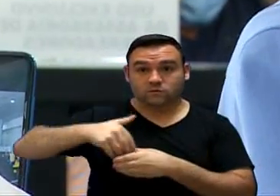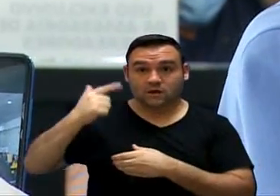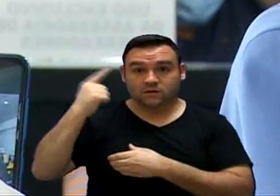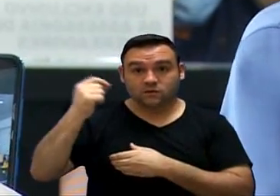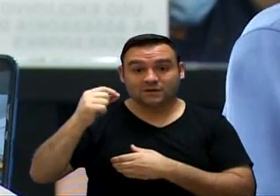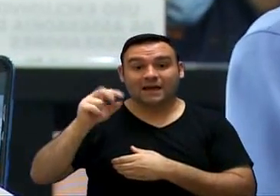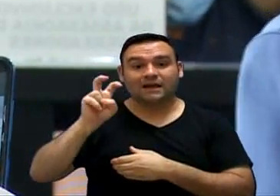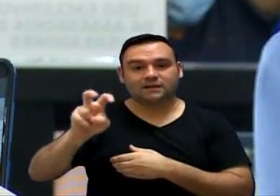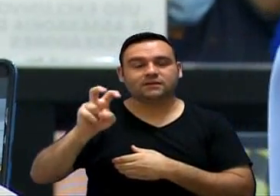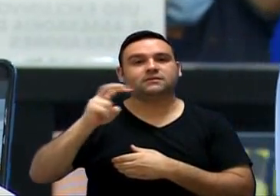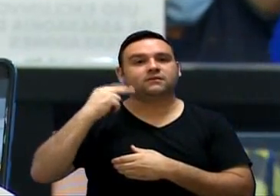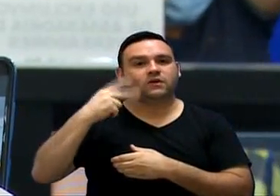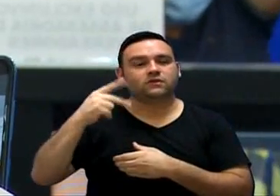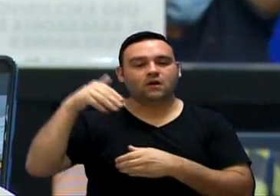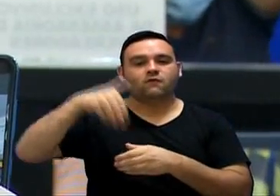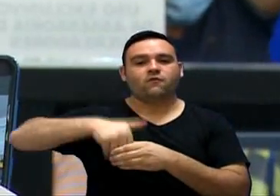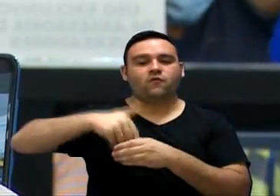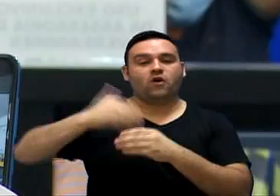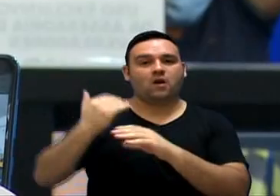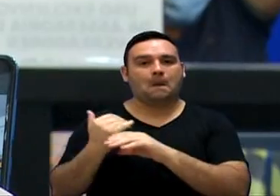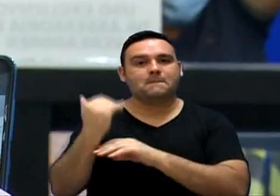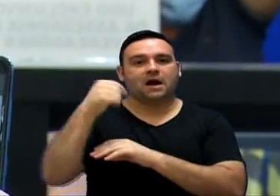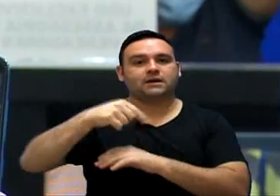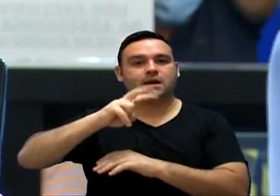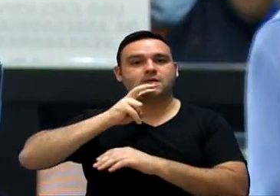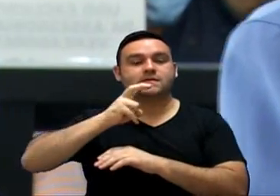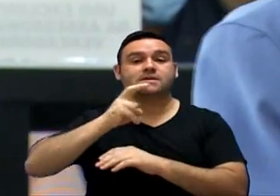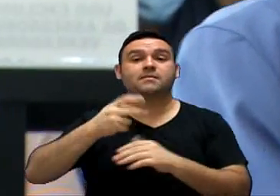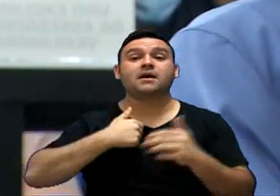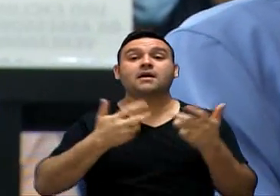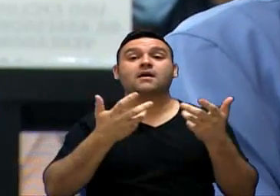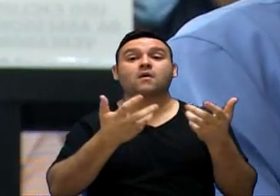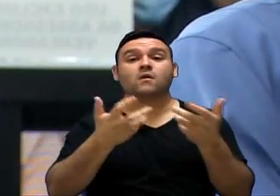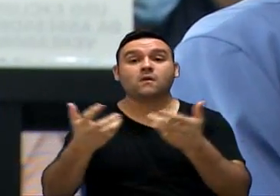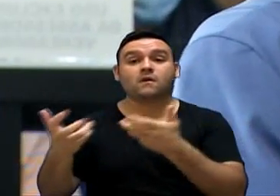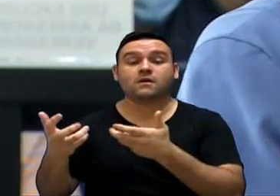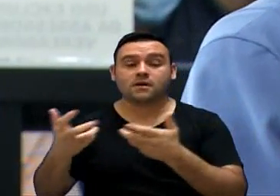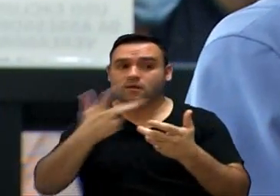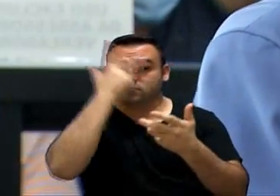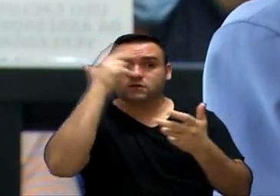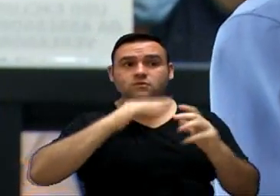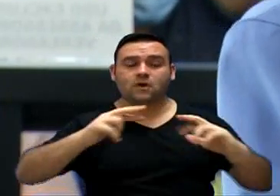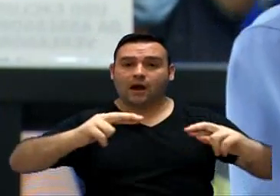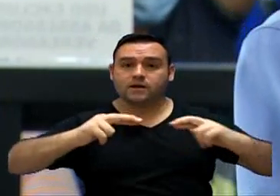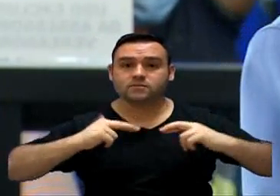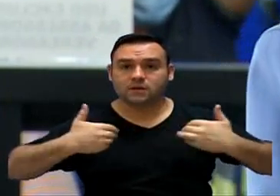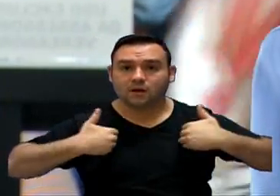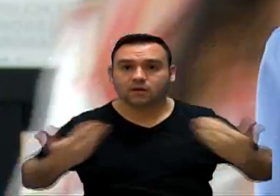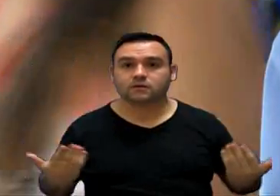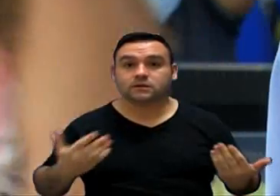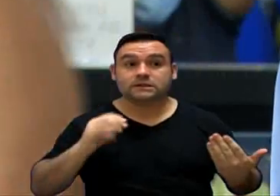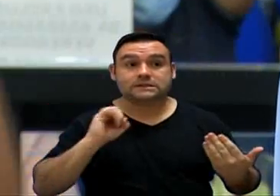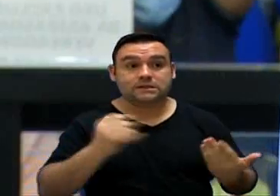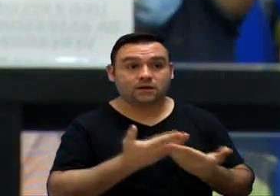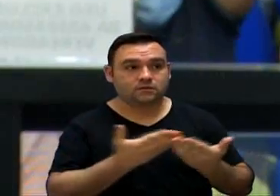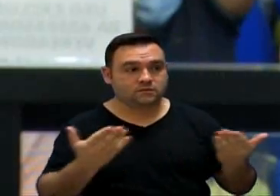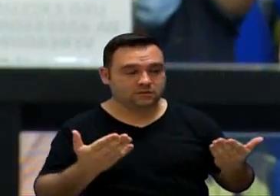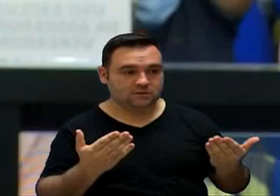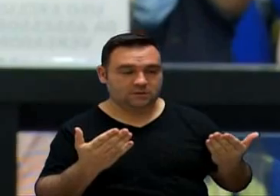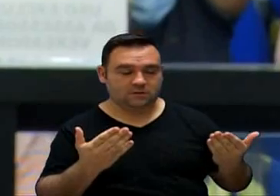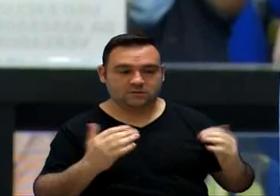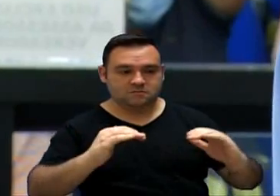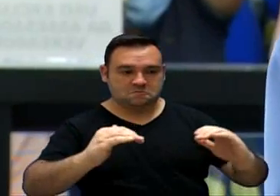quinta vereadora mais votada da cidade de Sorocaba, eu gostaria de ser respeitada. Se os que não estão aqui